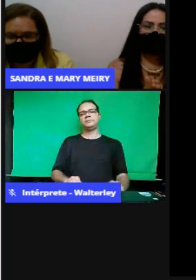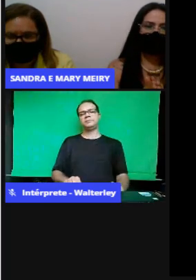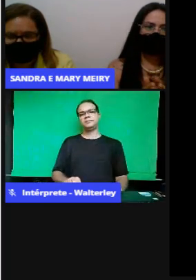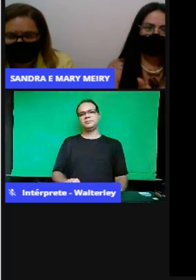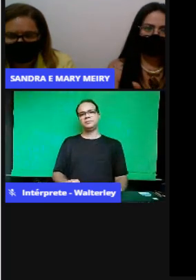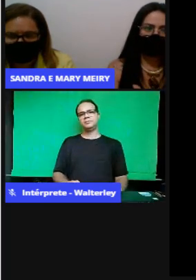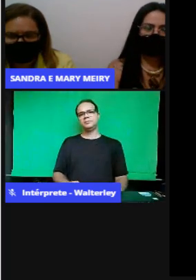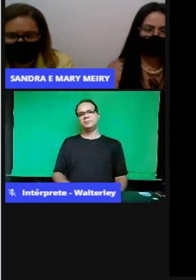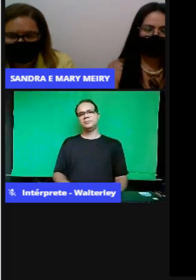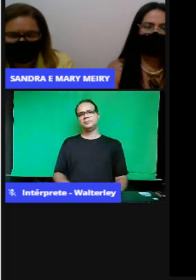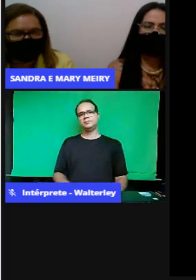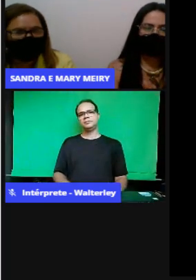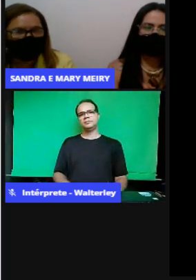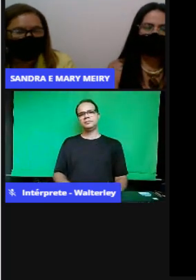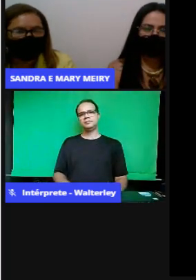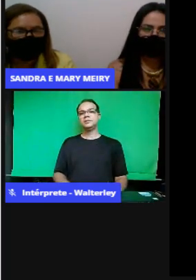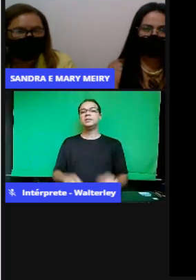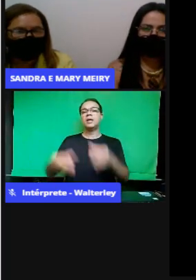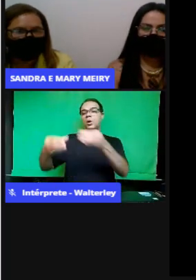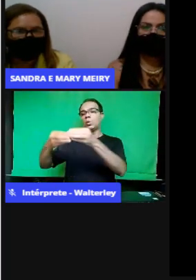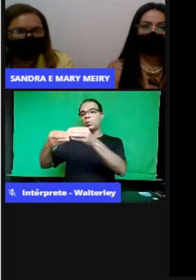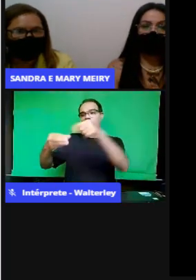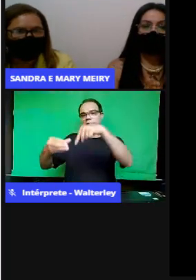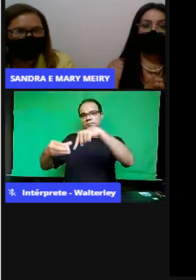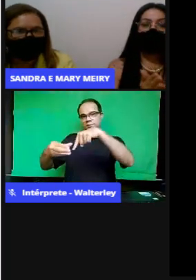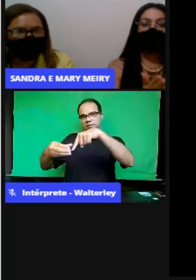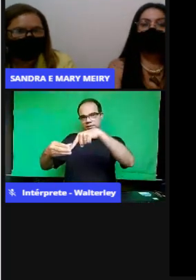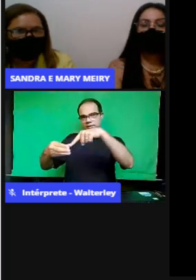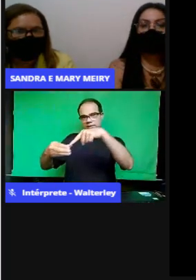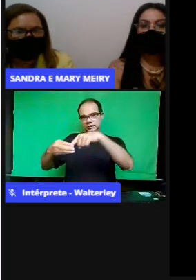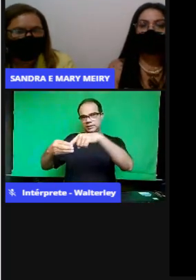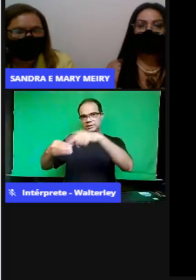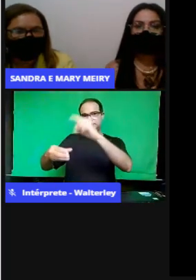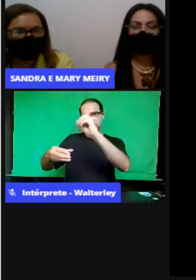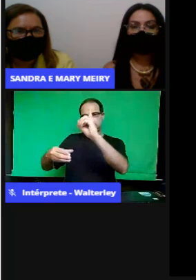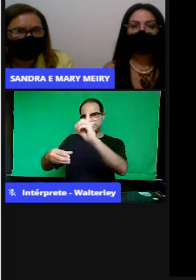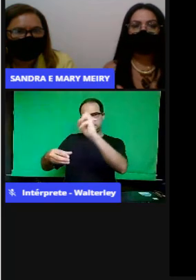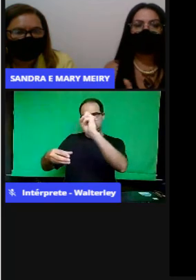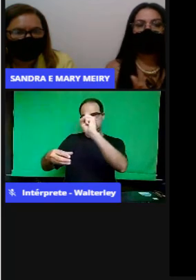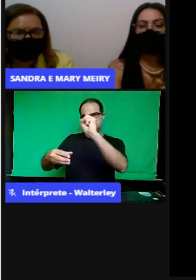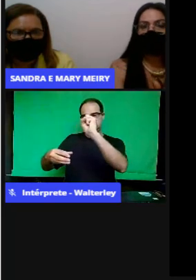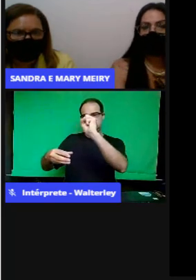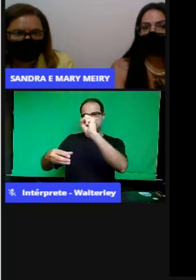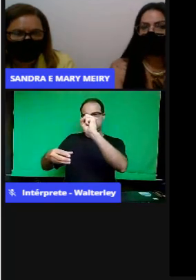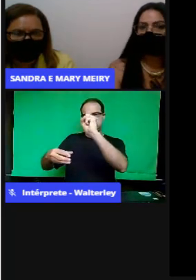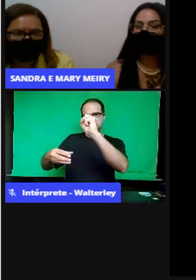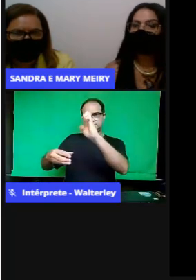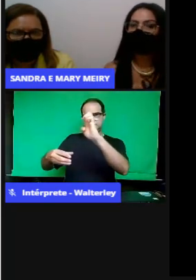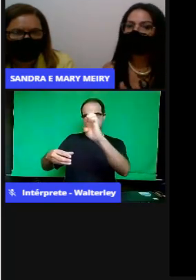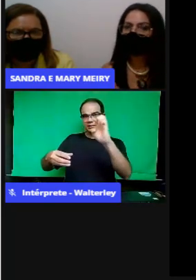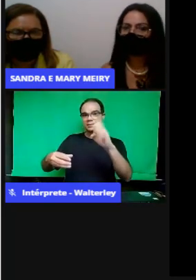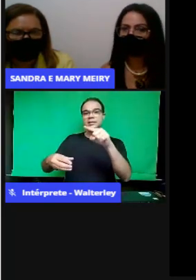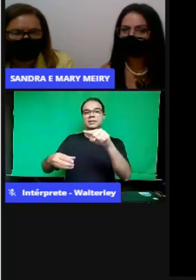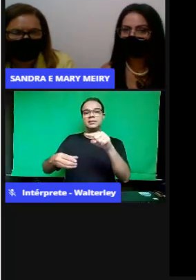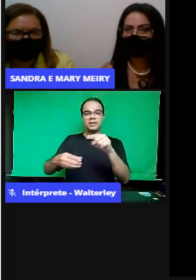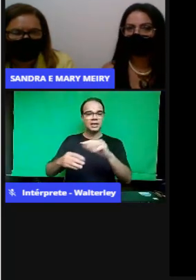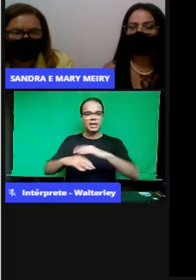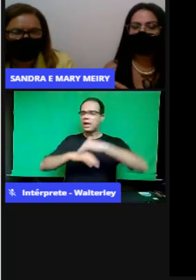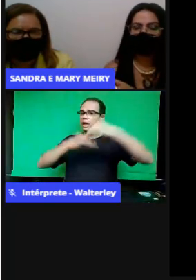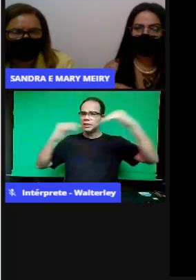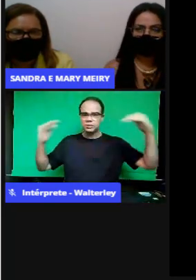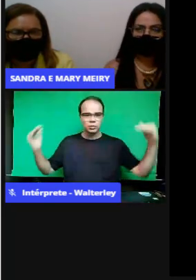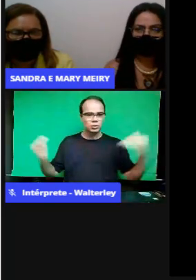elaborada pela Divisão de Educação Especial, e que nós utilizamos isso com todas as crianças